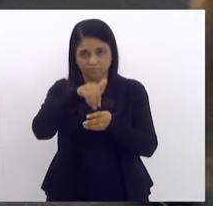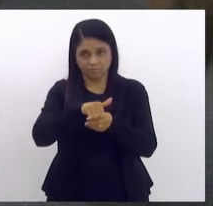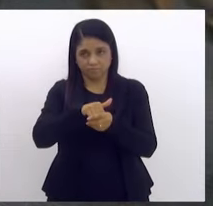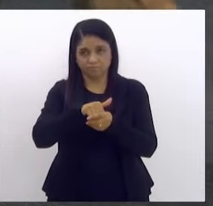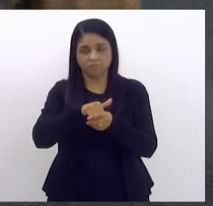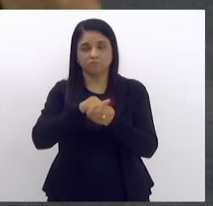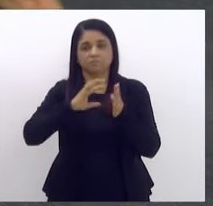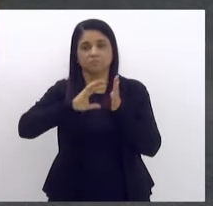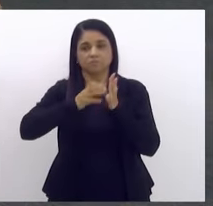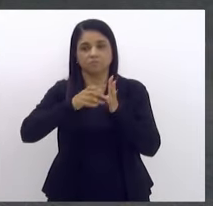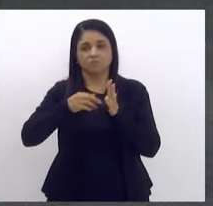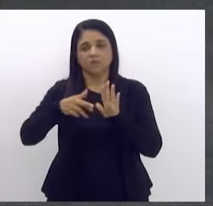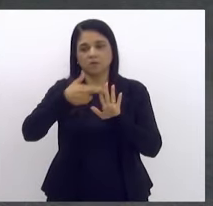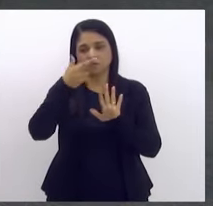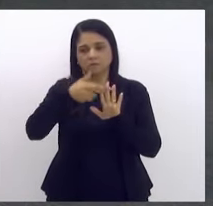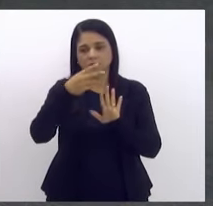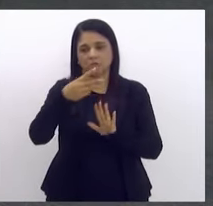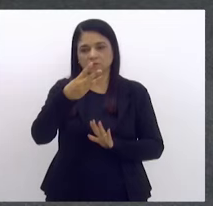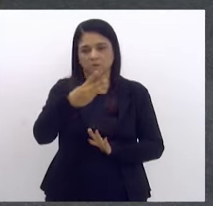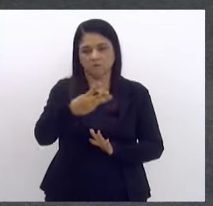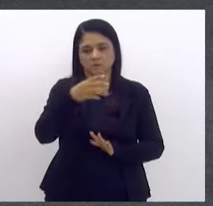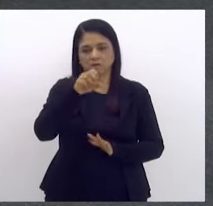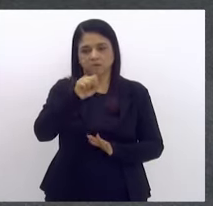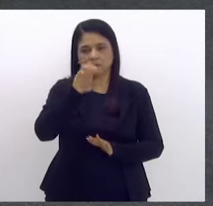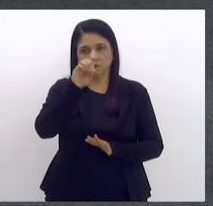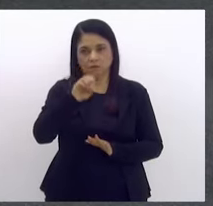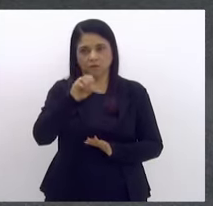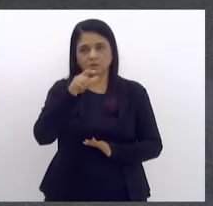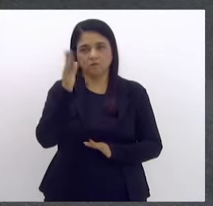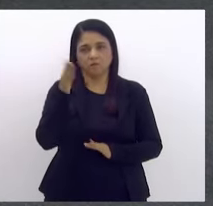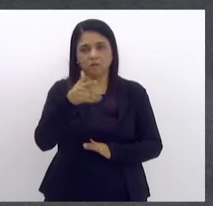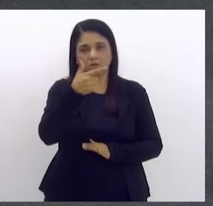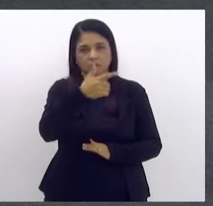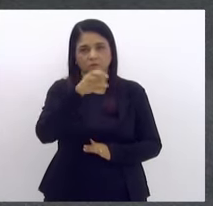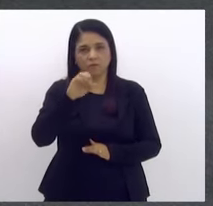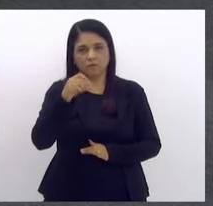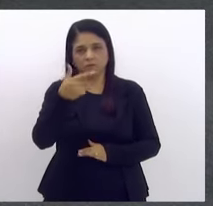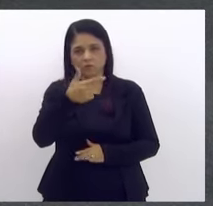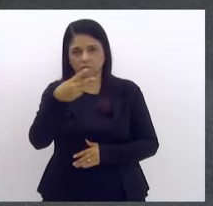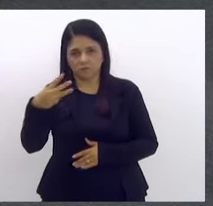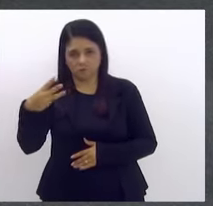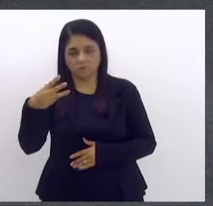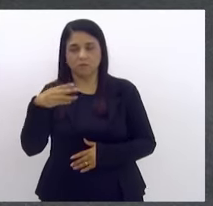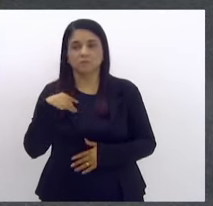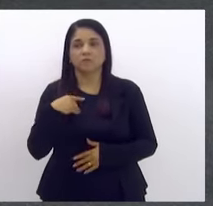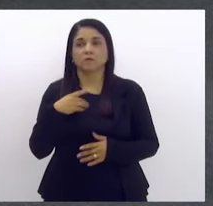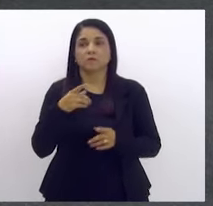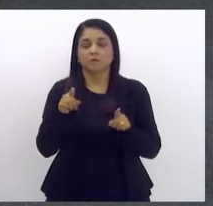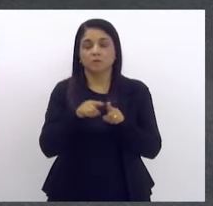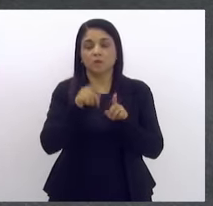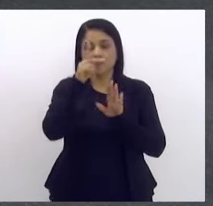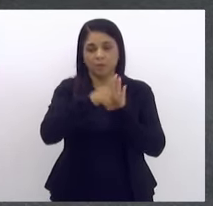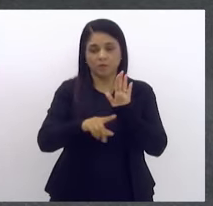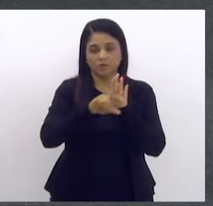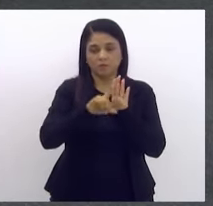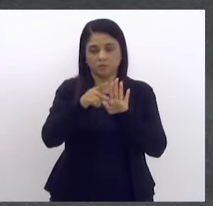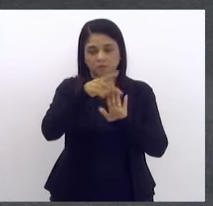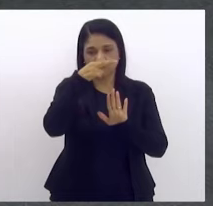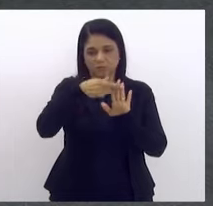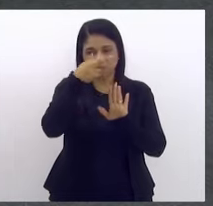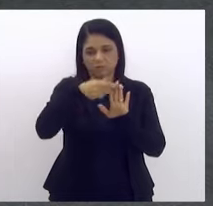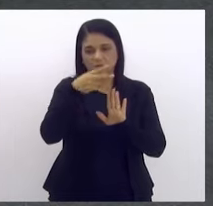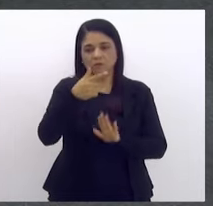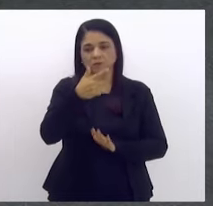projeto de resolução número 380 de 2023, que Vossa Excelência acabou de cantar, E no projeto de resolução 381